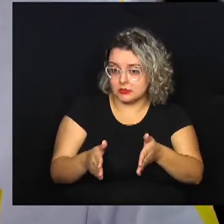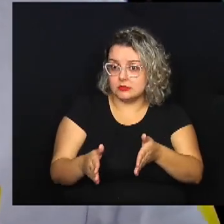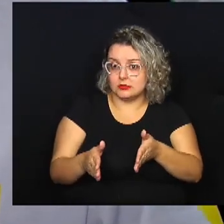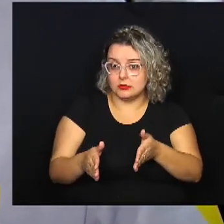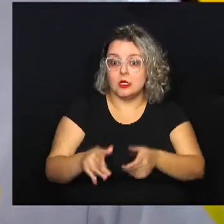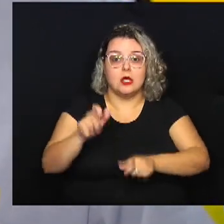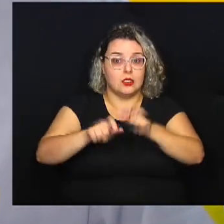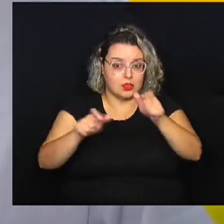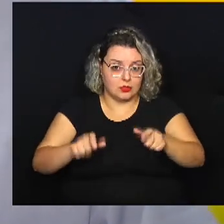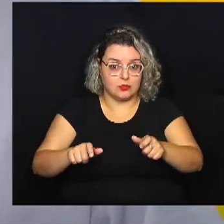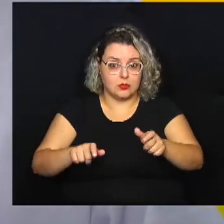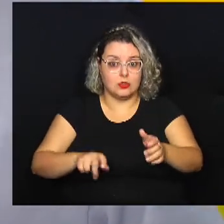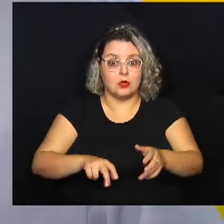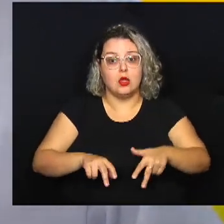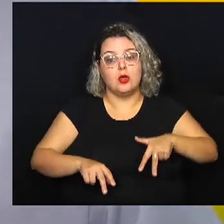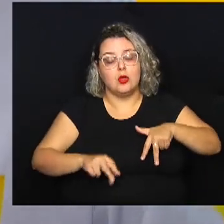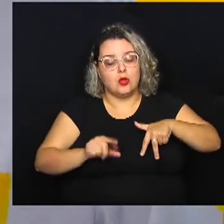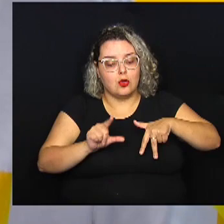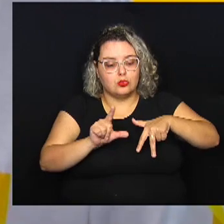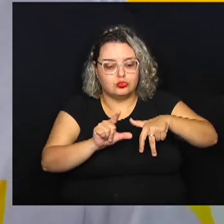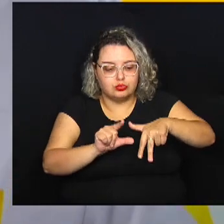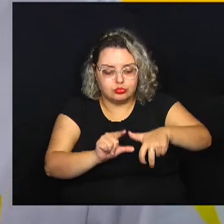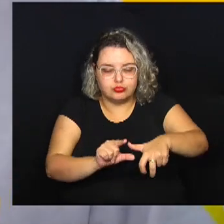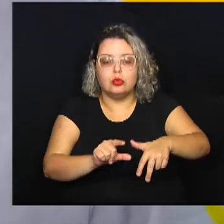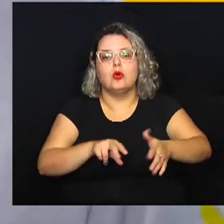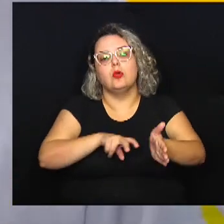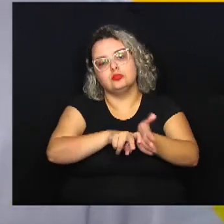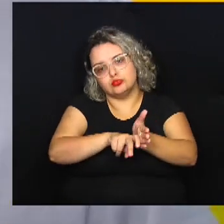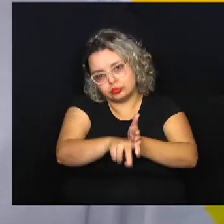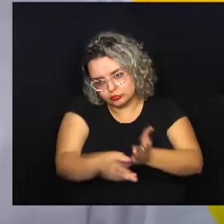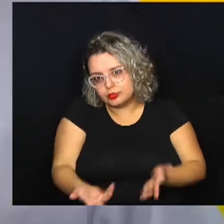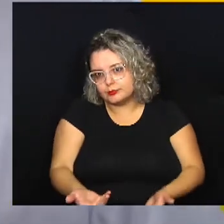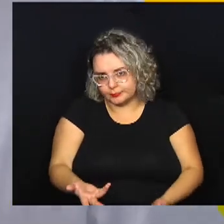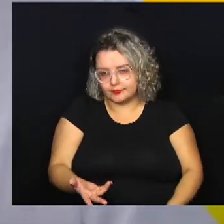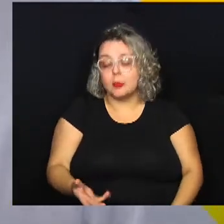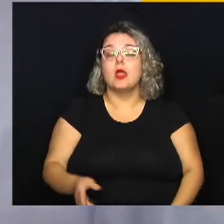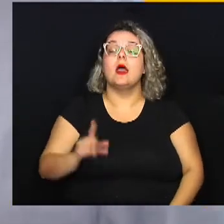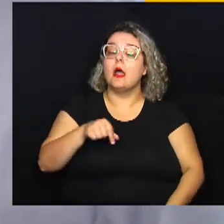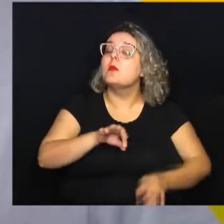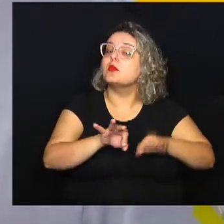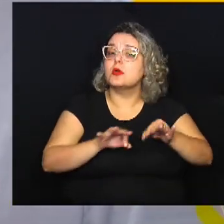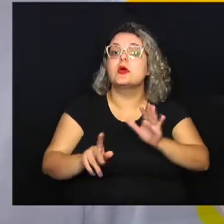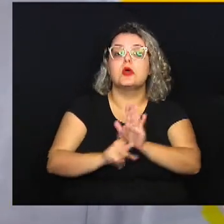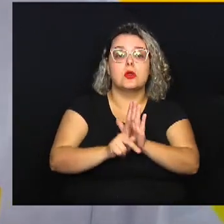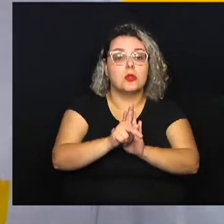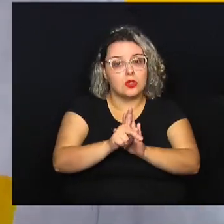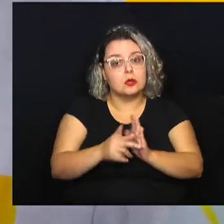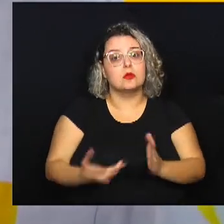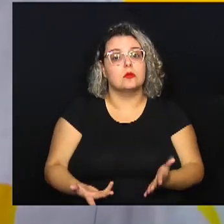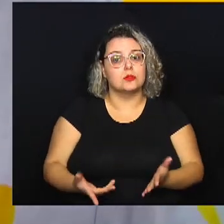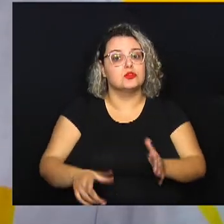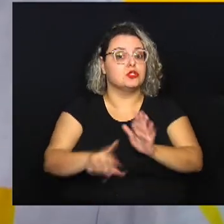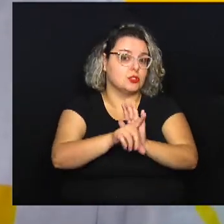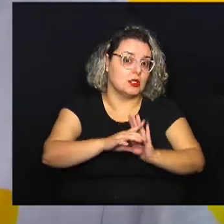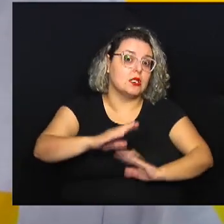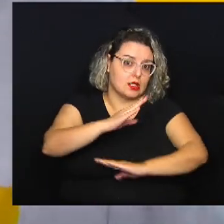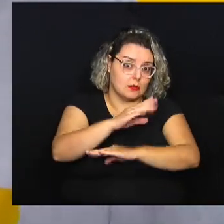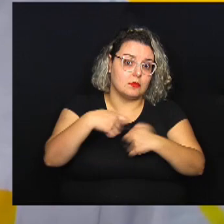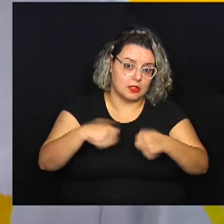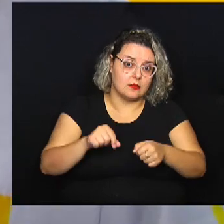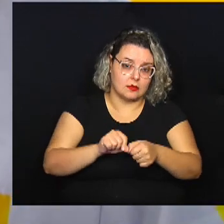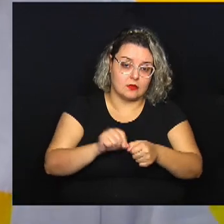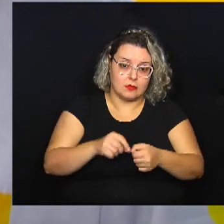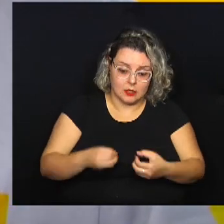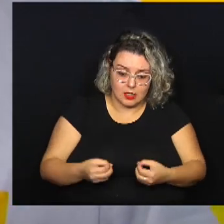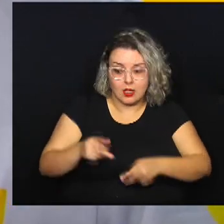àquelas pessoas que têm a mobilidade reduzida. Então, são projetos como esse que a Câmara tem que fazer para ajudar a levar as